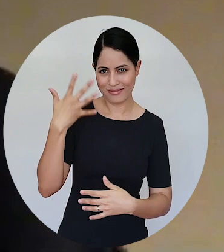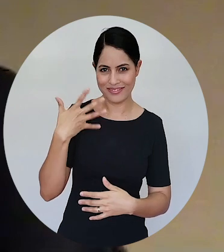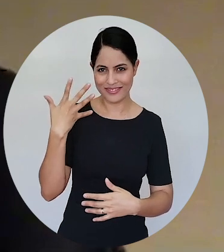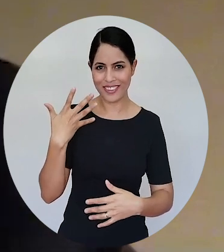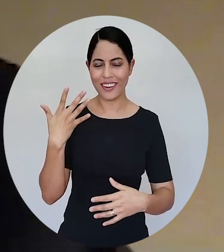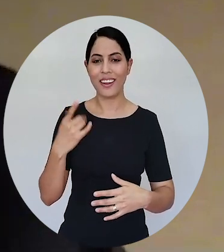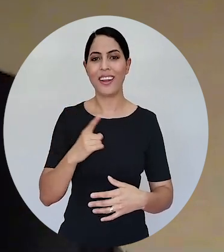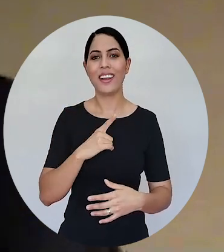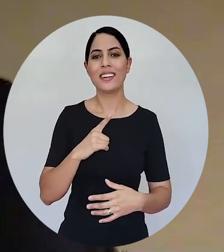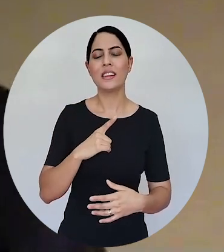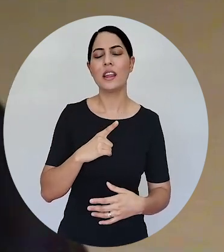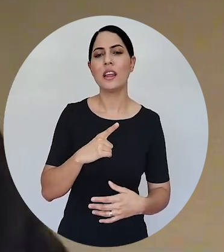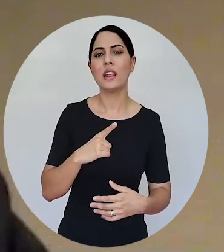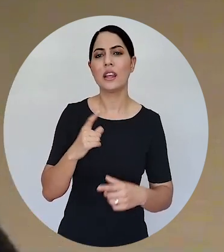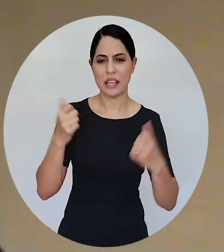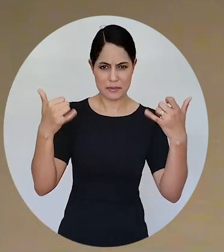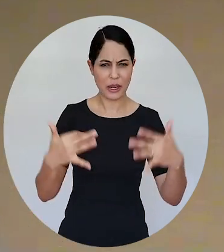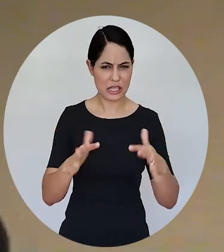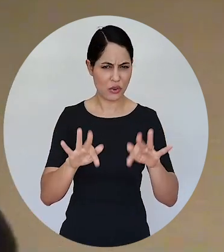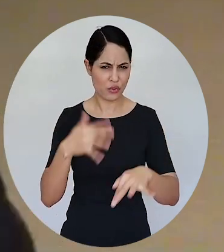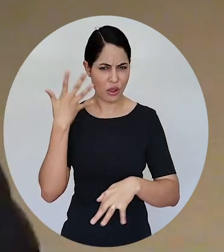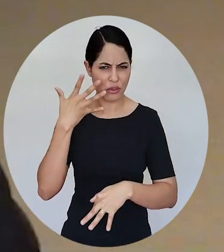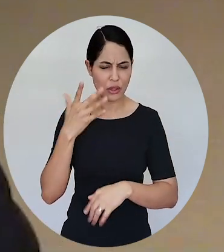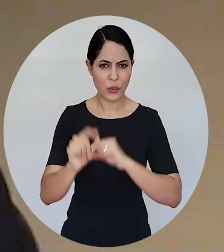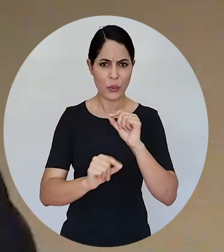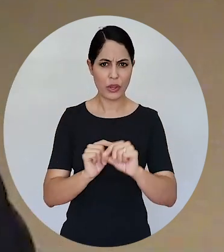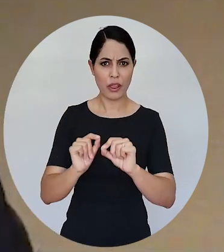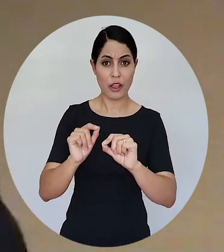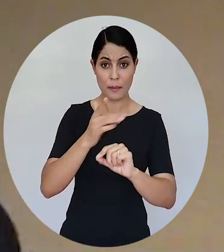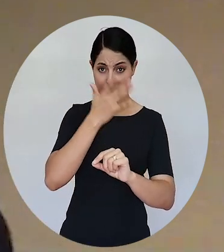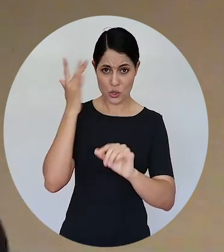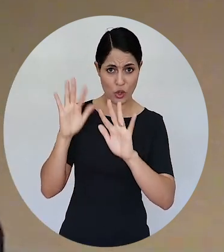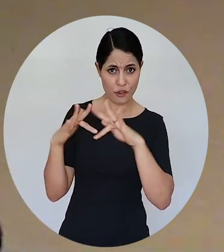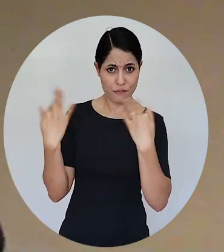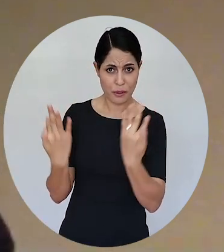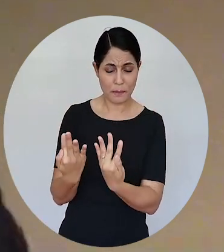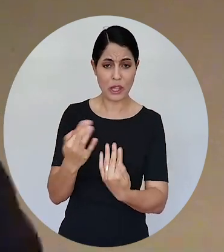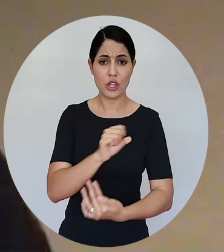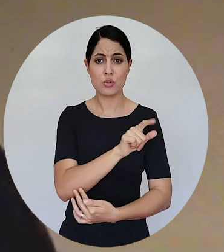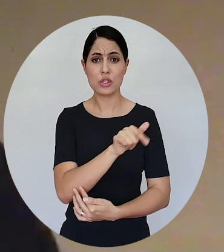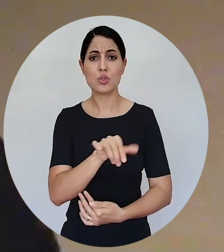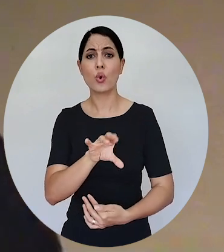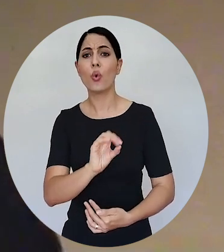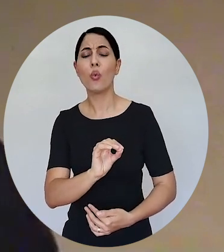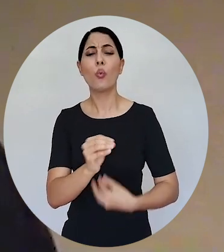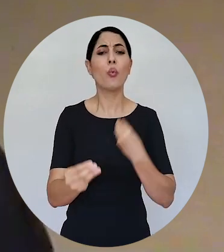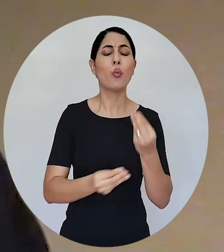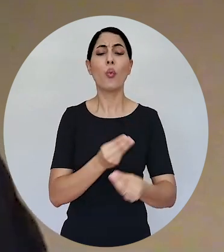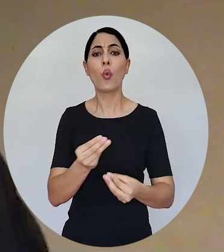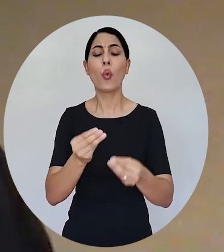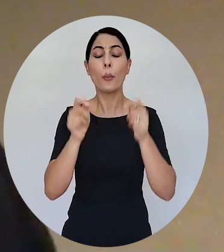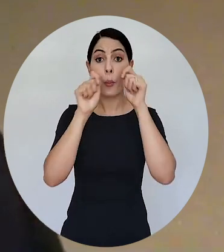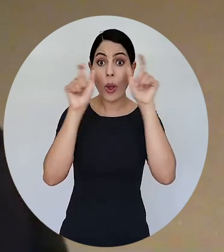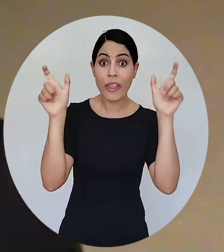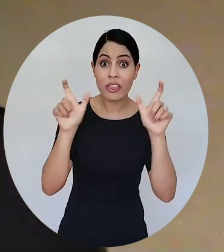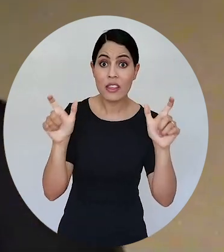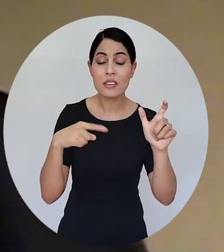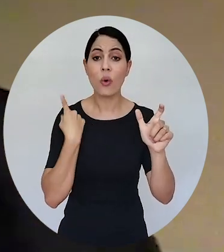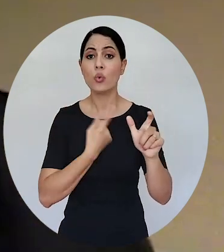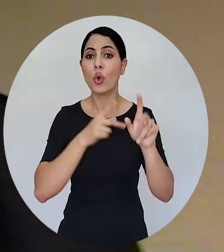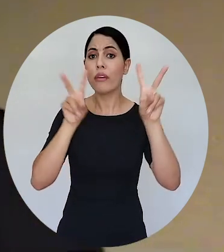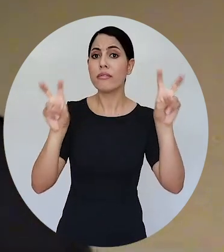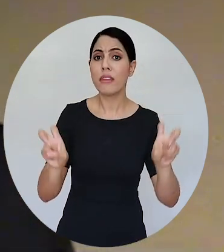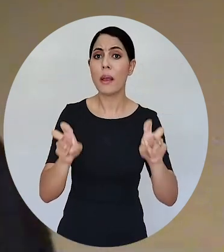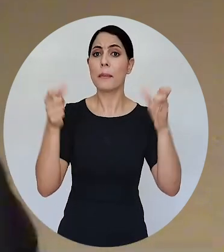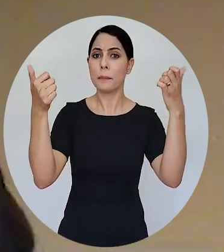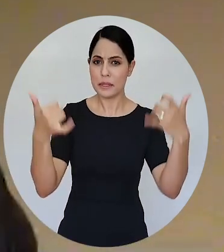você, inclusive, reforçou agora no final da sua fala, sobre o familiar e sucessórios. O que a gente poderia chamar a atenção para a gente